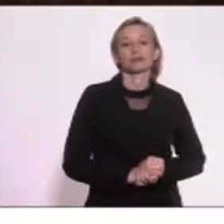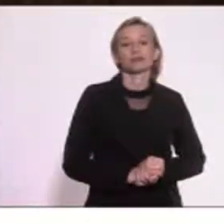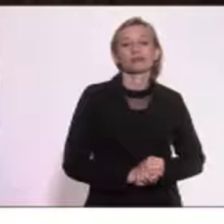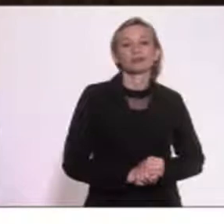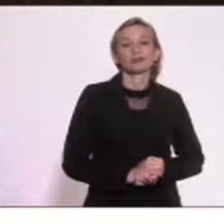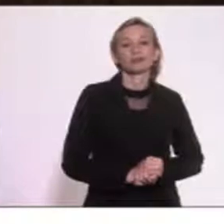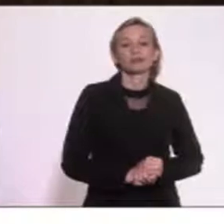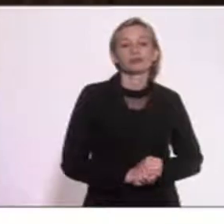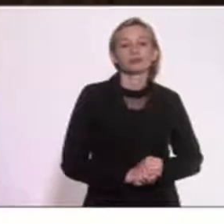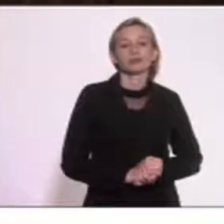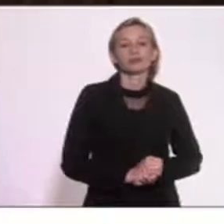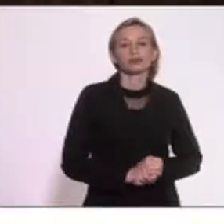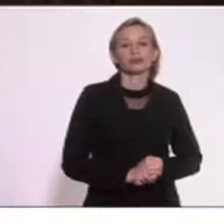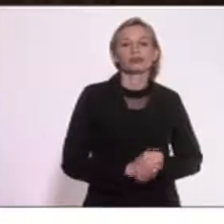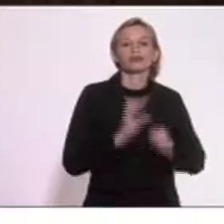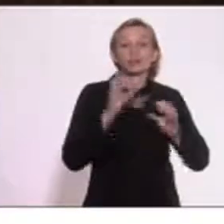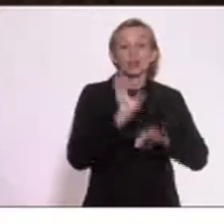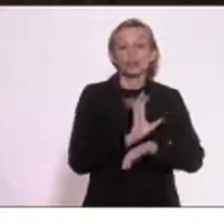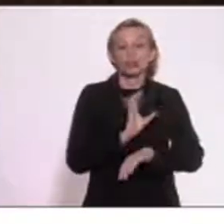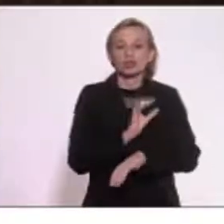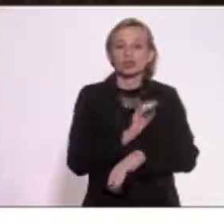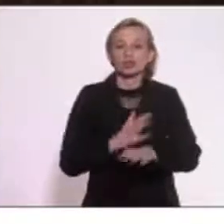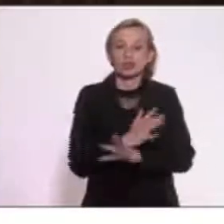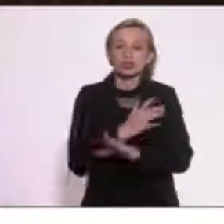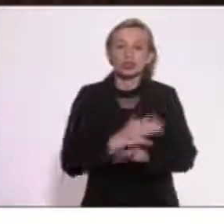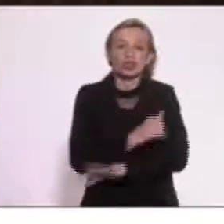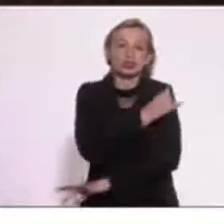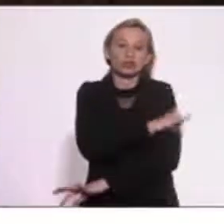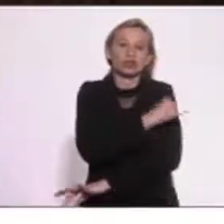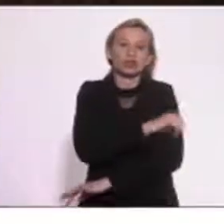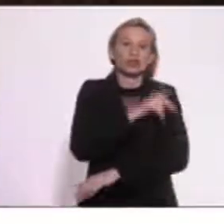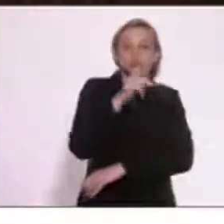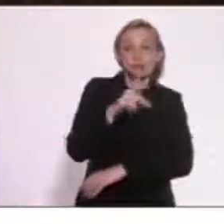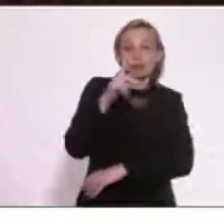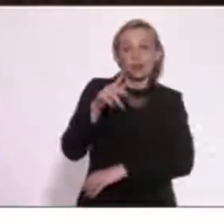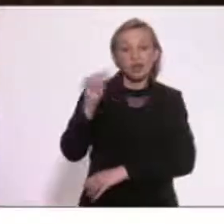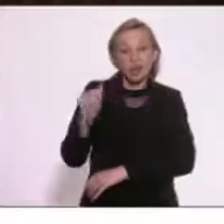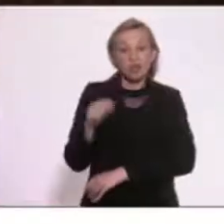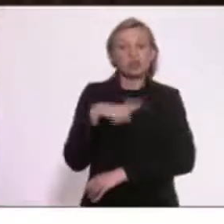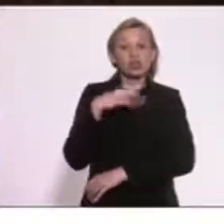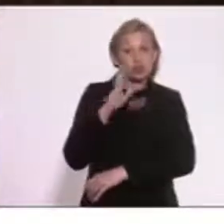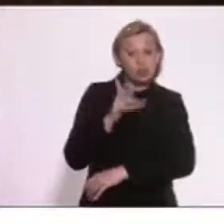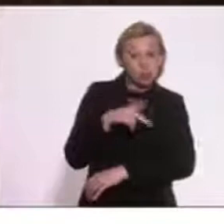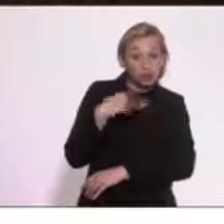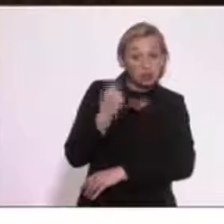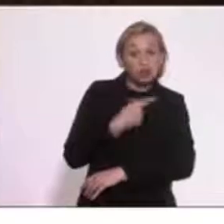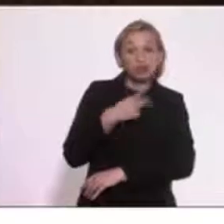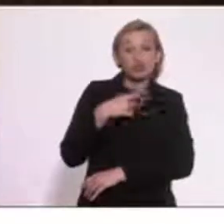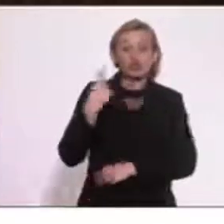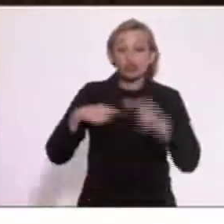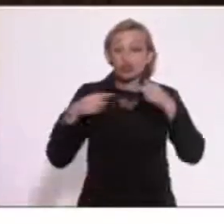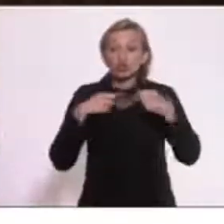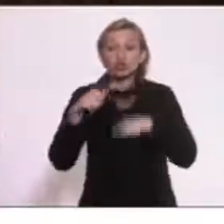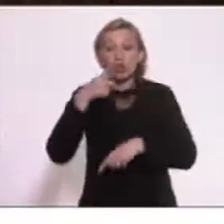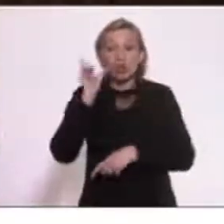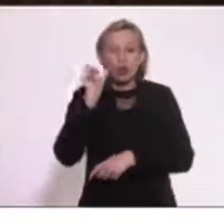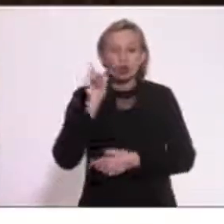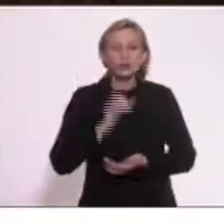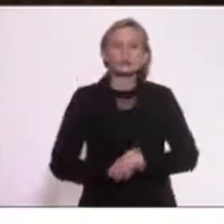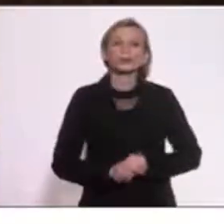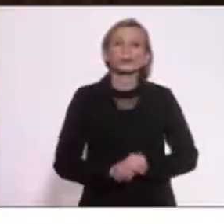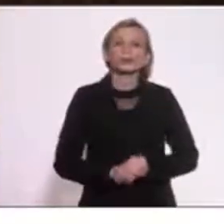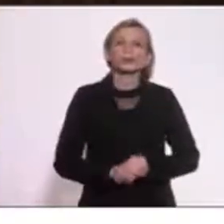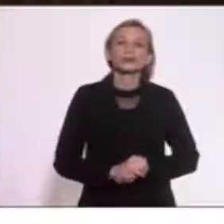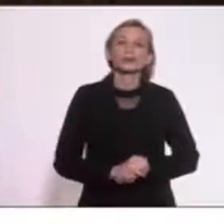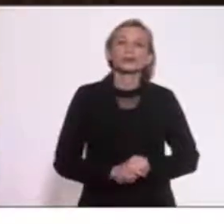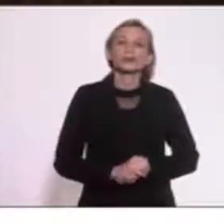incentivos concentrados na cidade do Rio de Janeiro. O PPA, que nós discutimos ontem aqui, que deveria servir